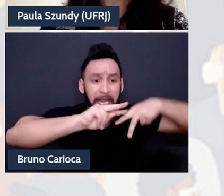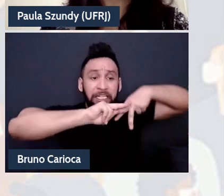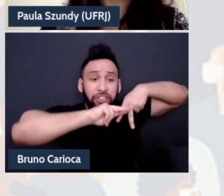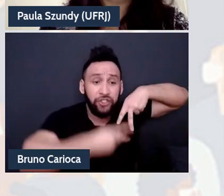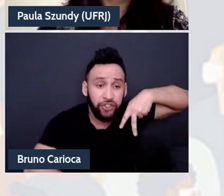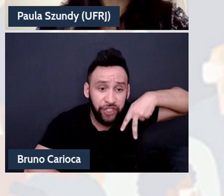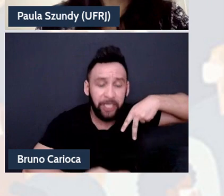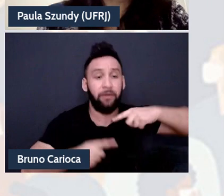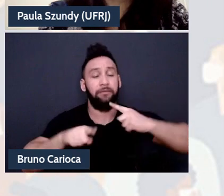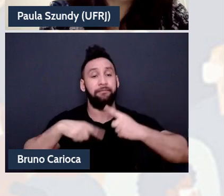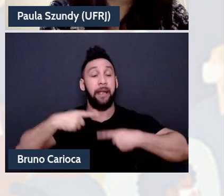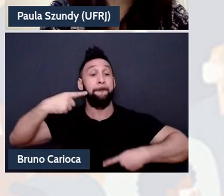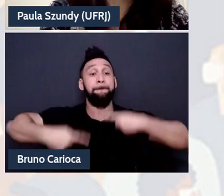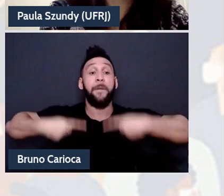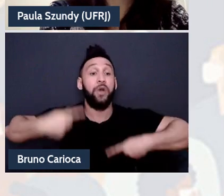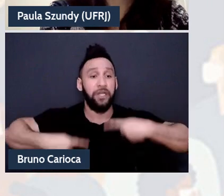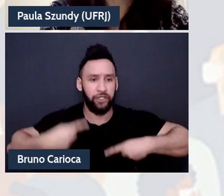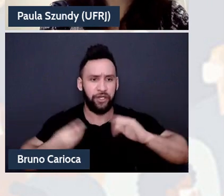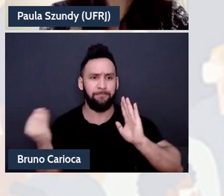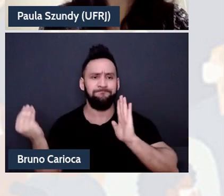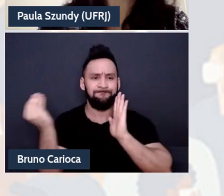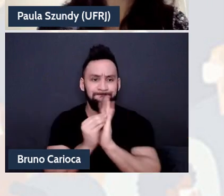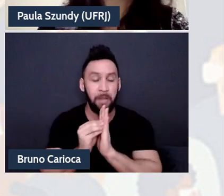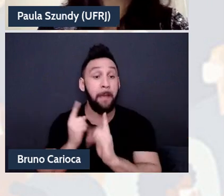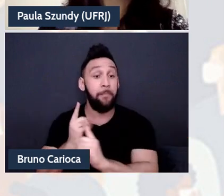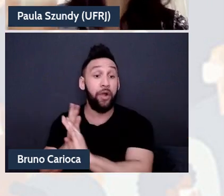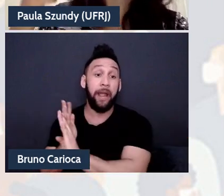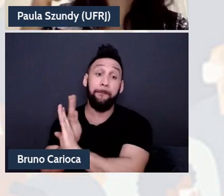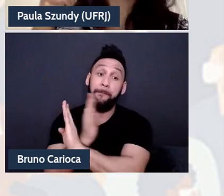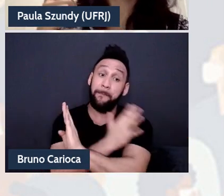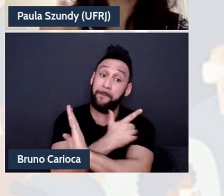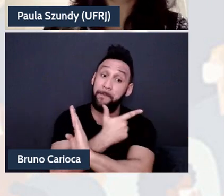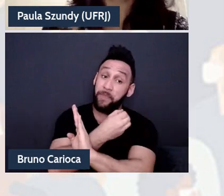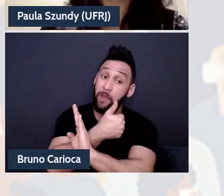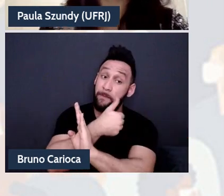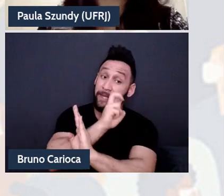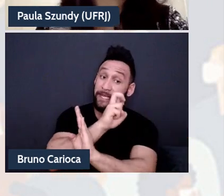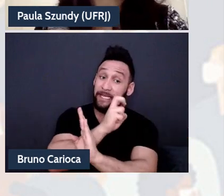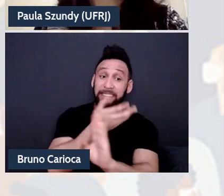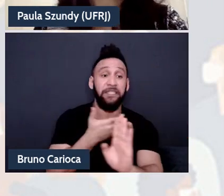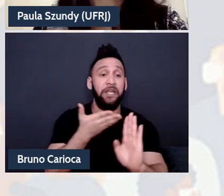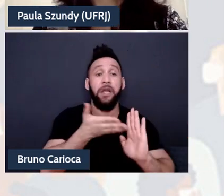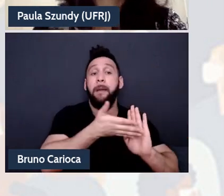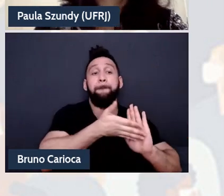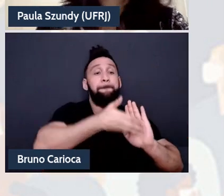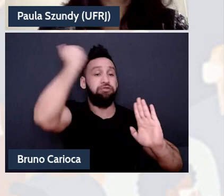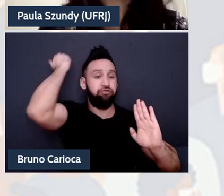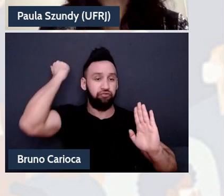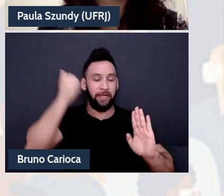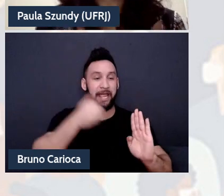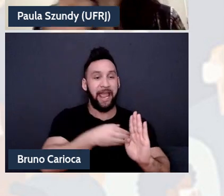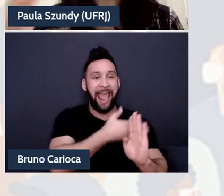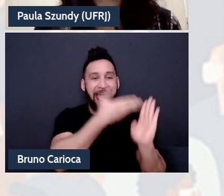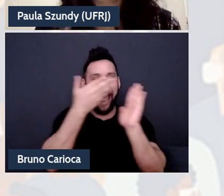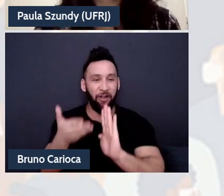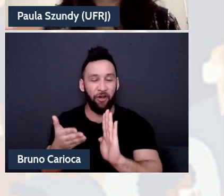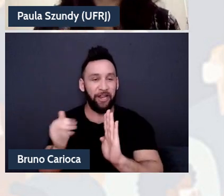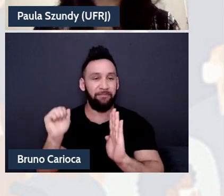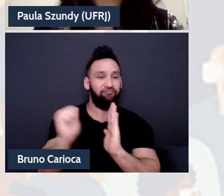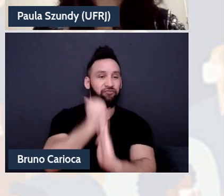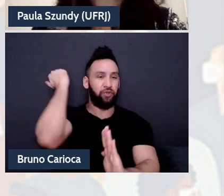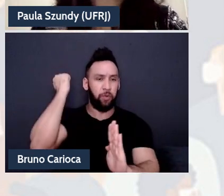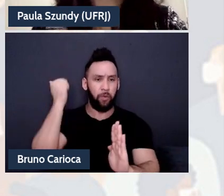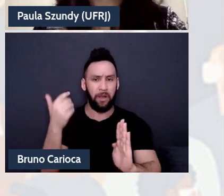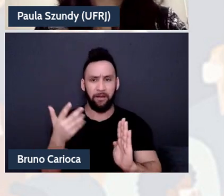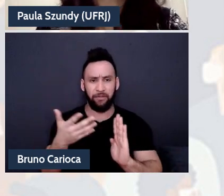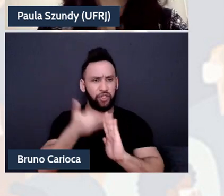foram apagadas da versão vigente da BNCC. Elas estavam na primeira versão, talvez não na